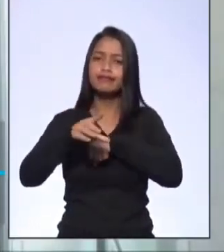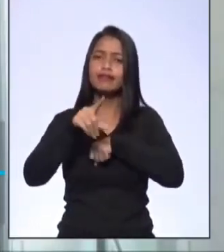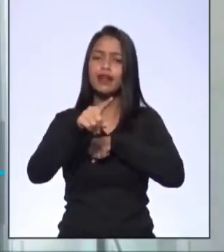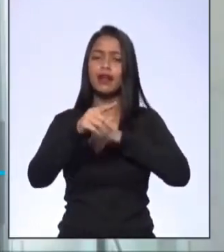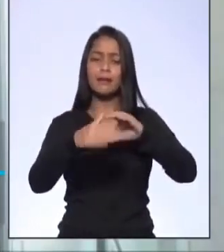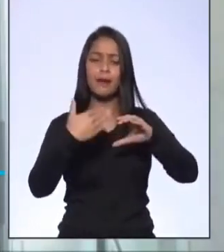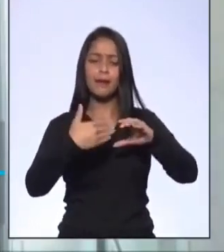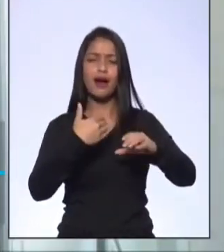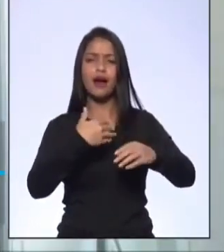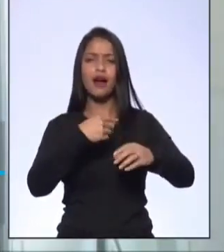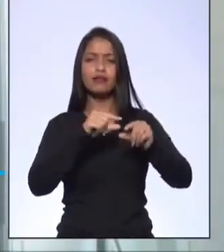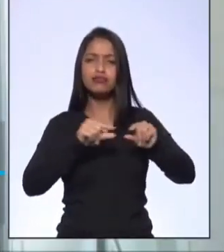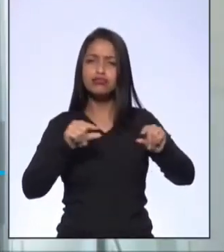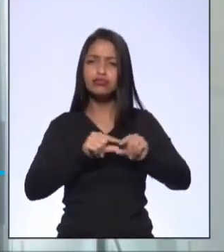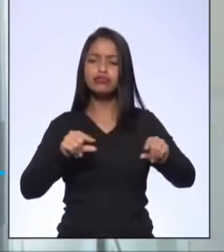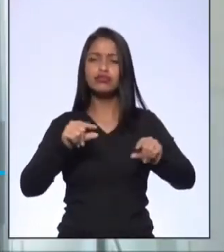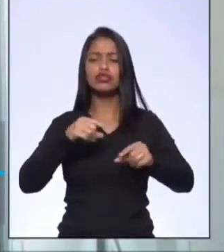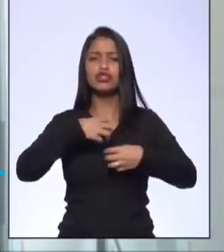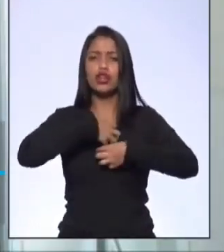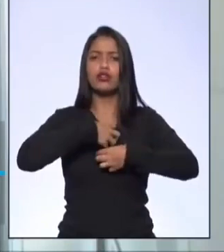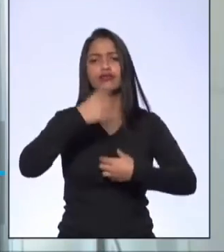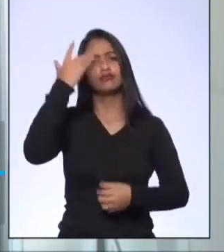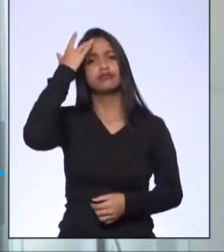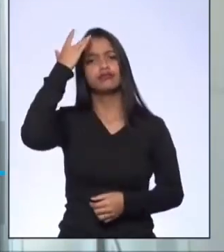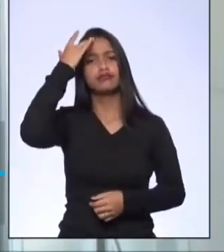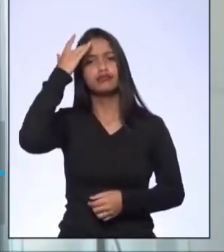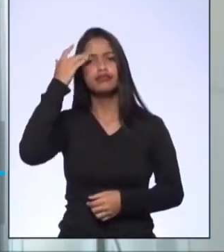né, o chat e tal, para fazer as interações. Tá legal?